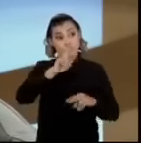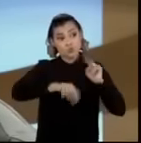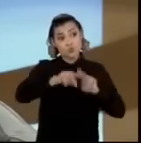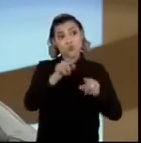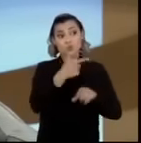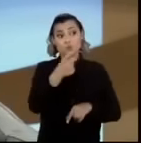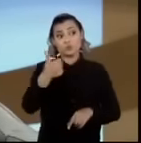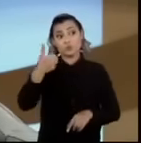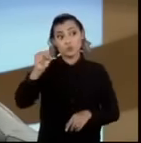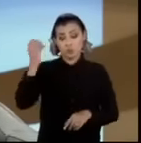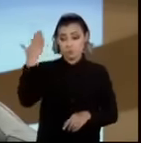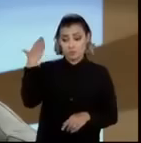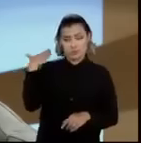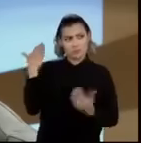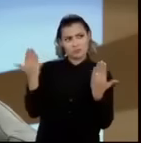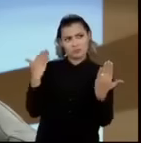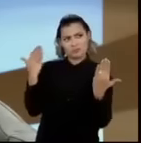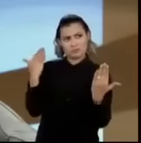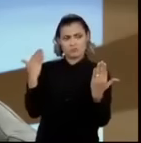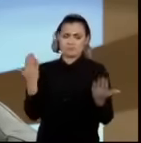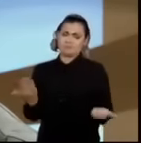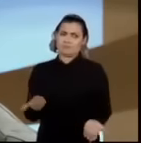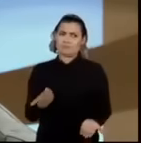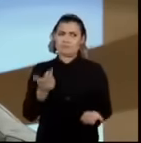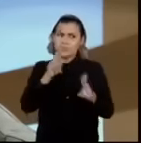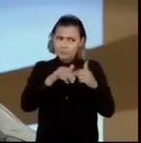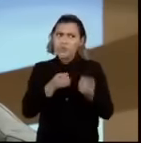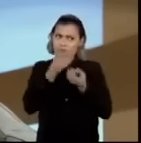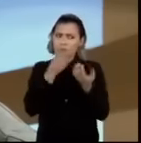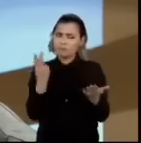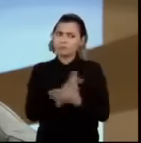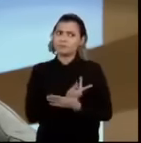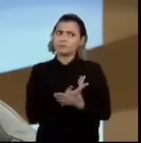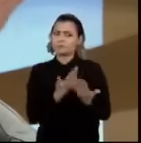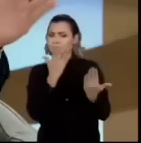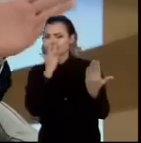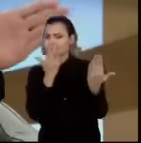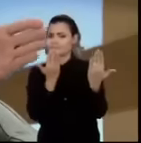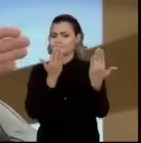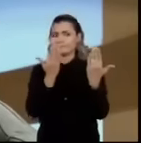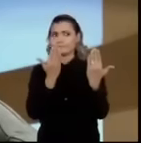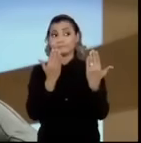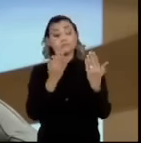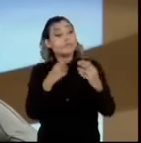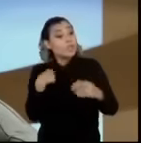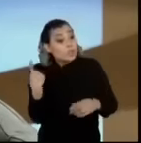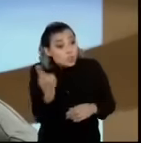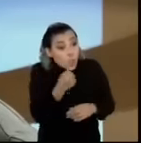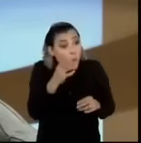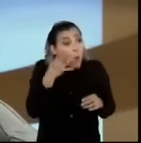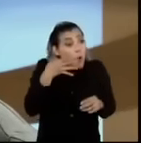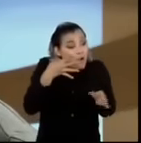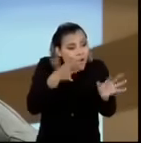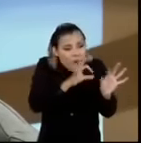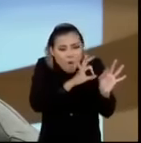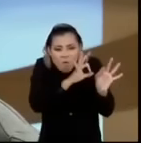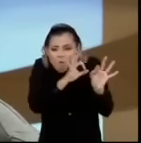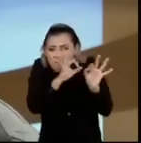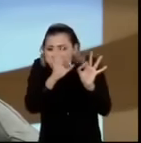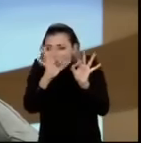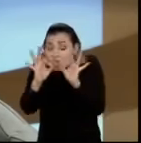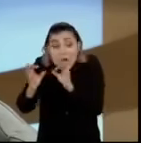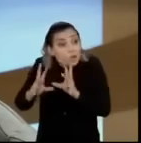de interpretação do próprio fundamento da informação. Em segundo lugar, nós olhamos todos os alertas que